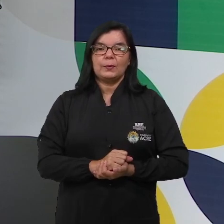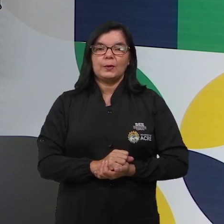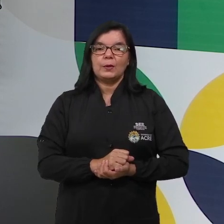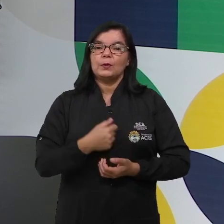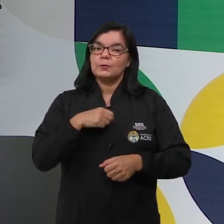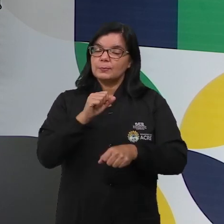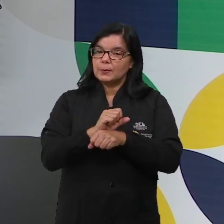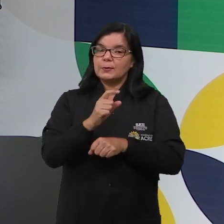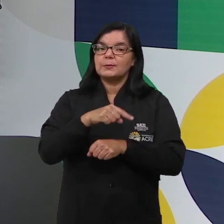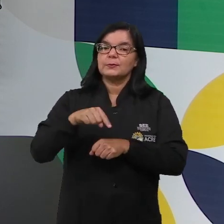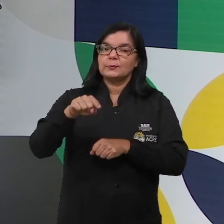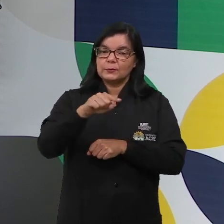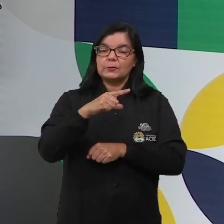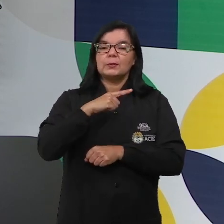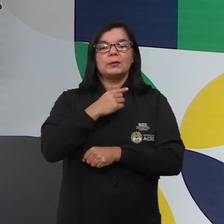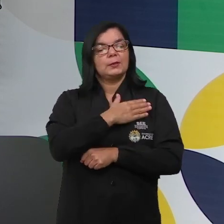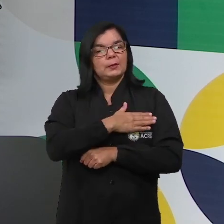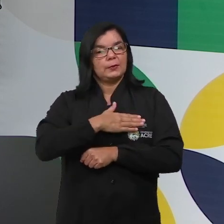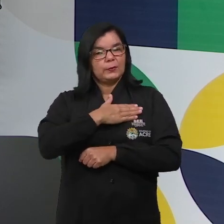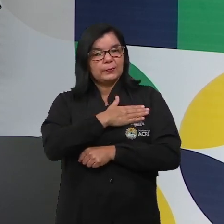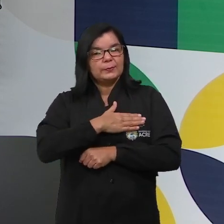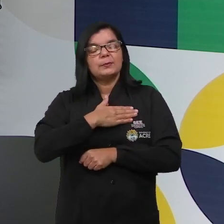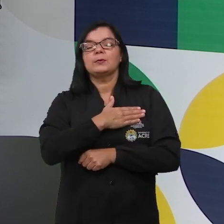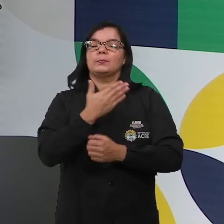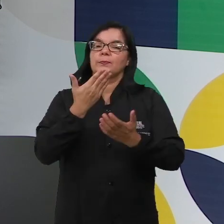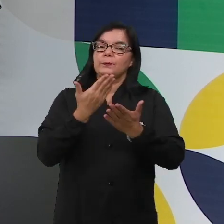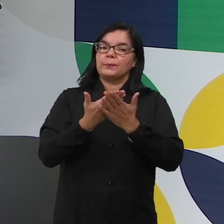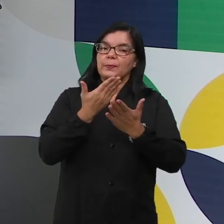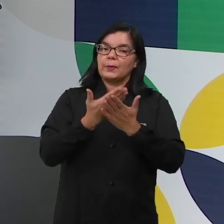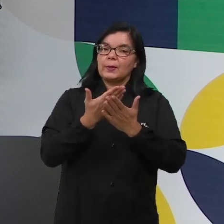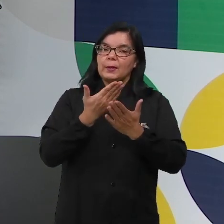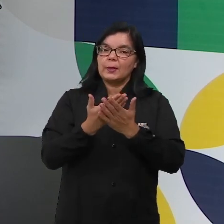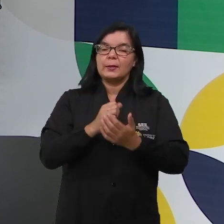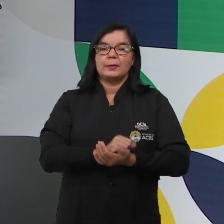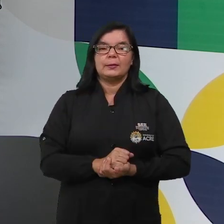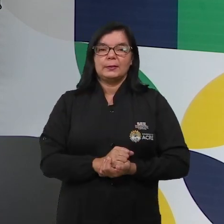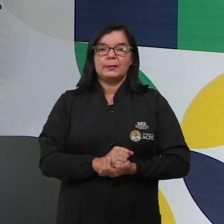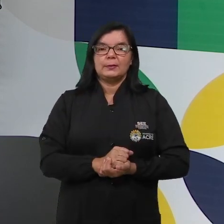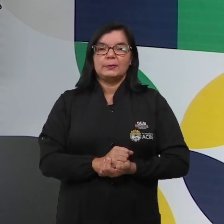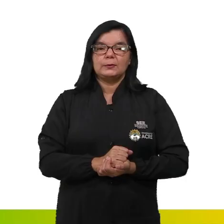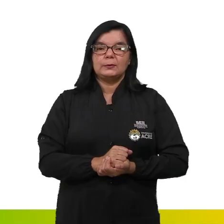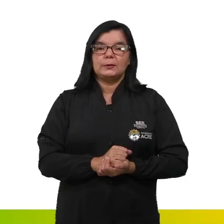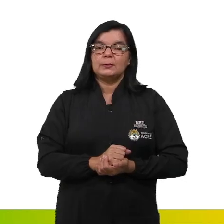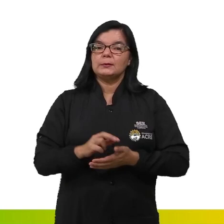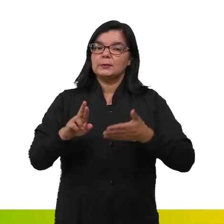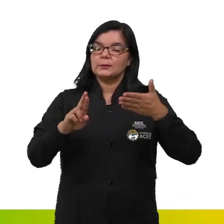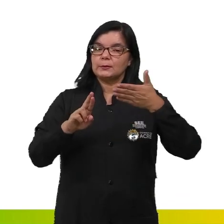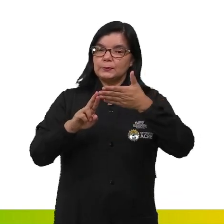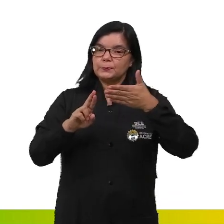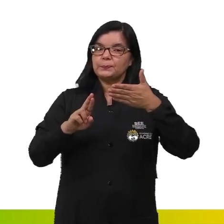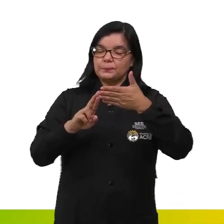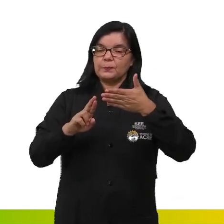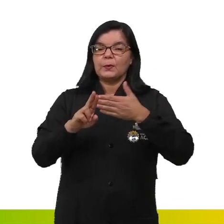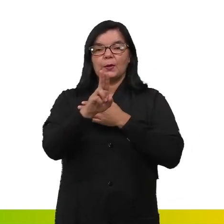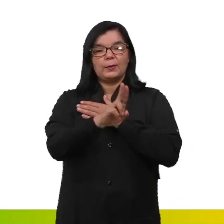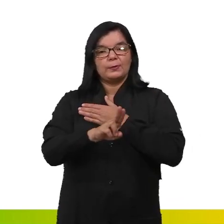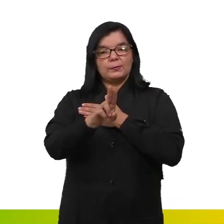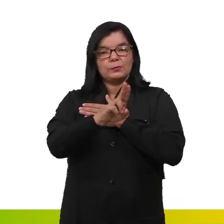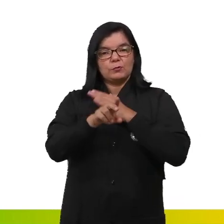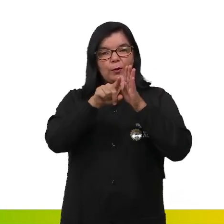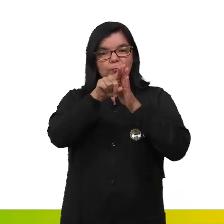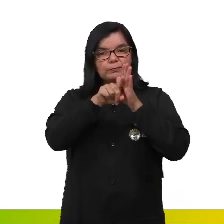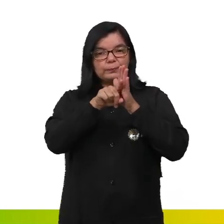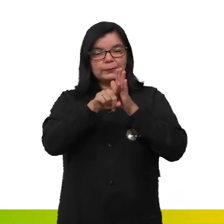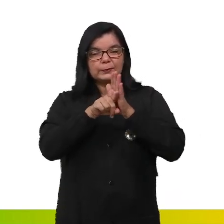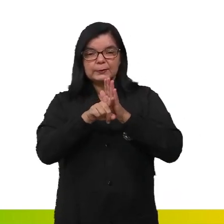eu espero muito que vocês tenham gostado da nossa aula. Essas são as referências que a gente utilizou aí ao longo